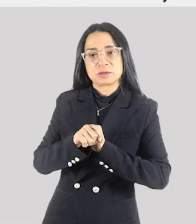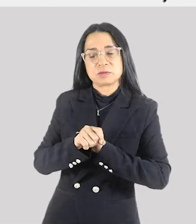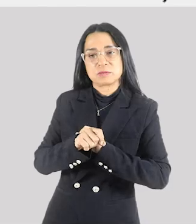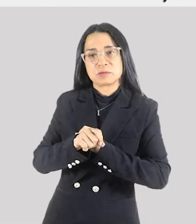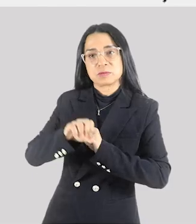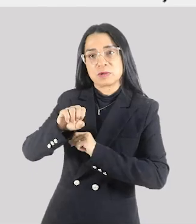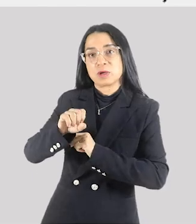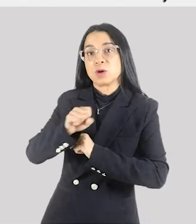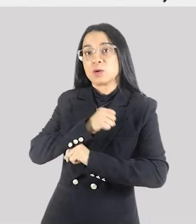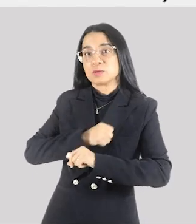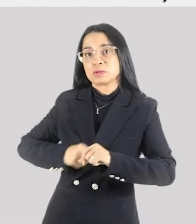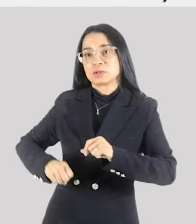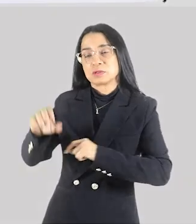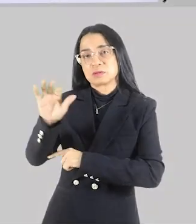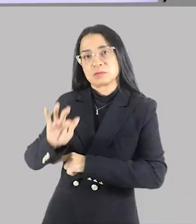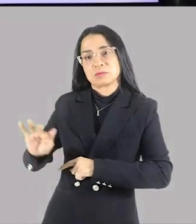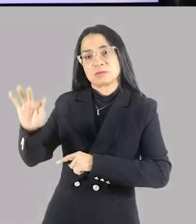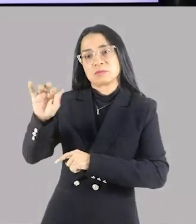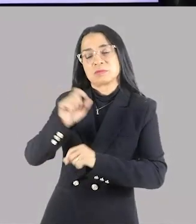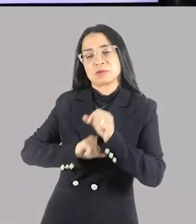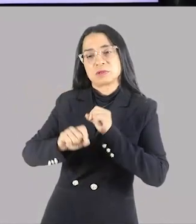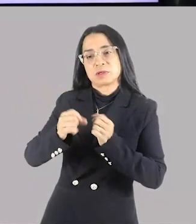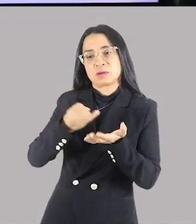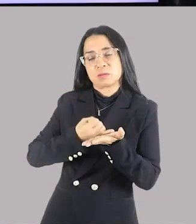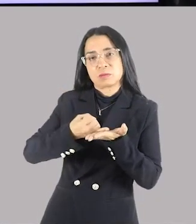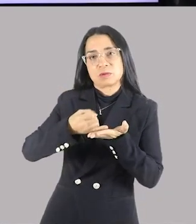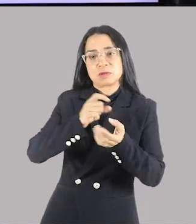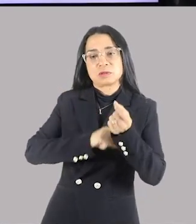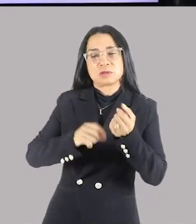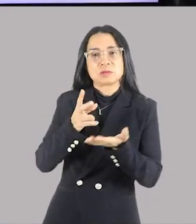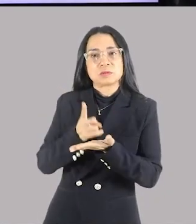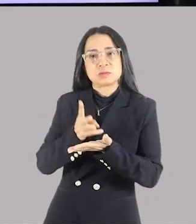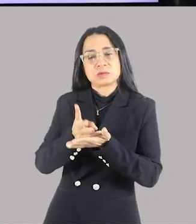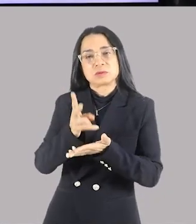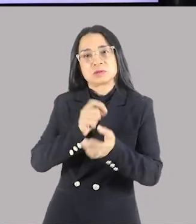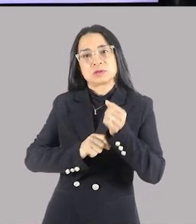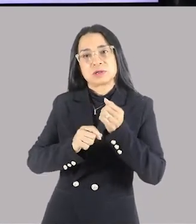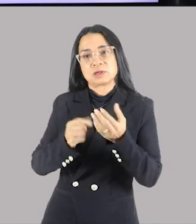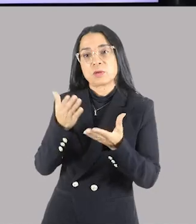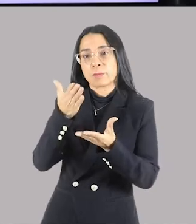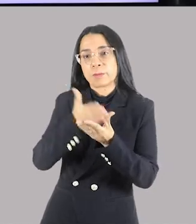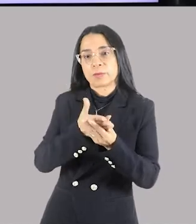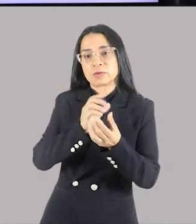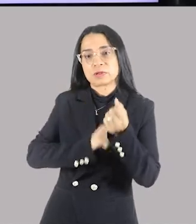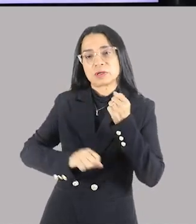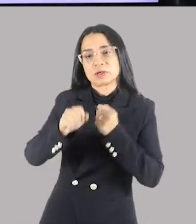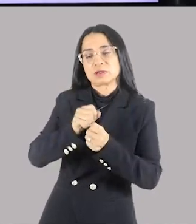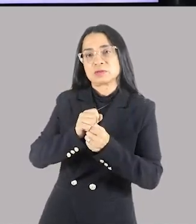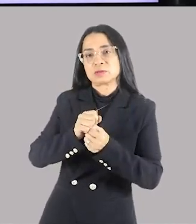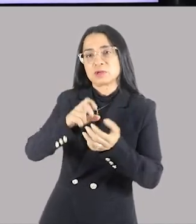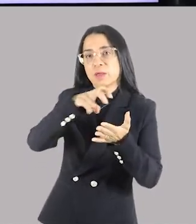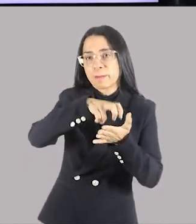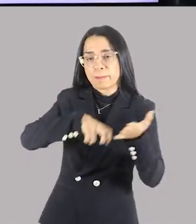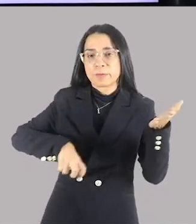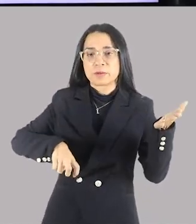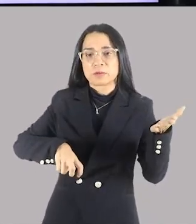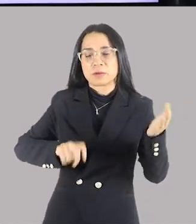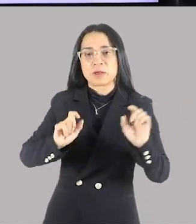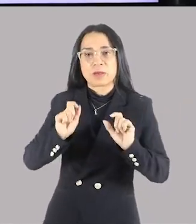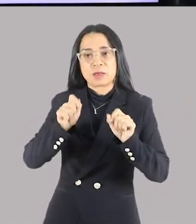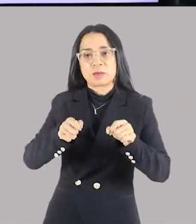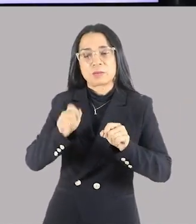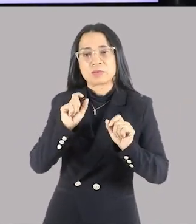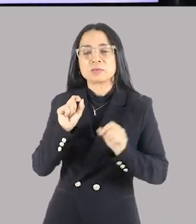Senado Federal dê início e continuidade a um processo de impeachment. É possível que,